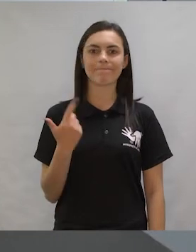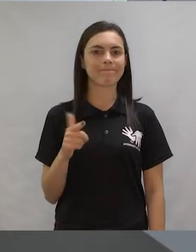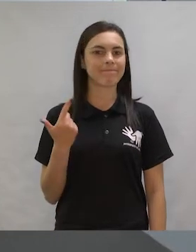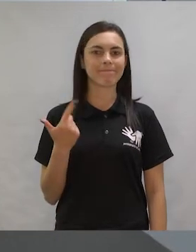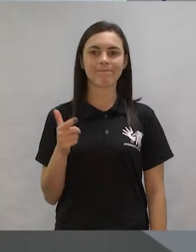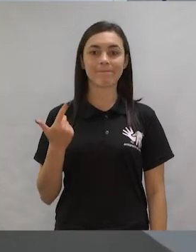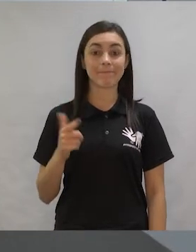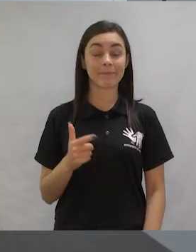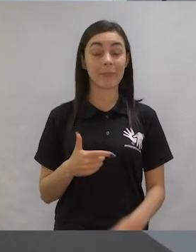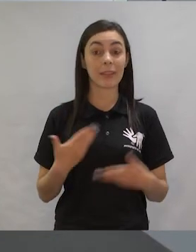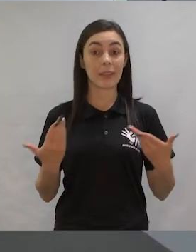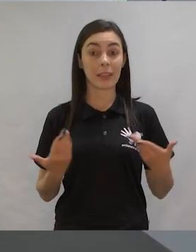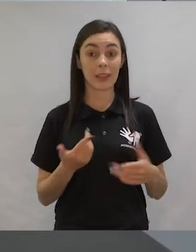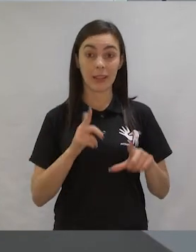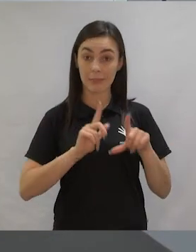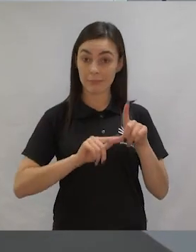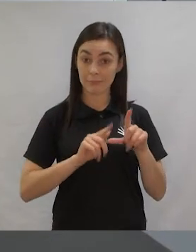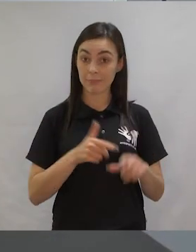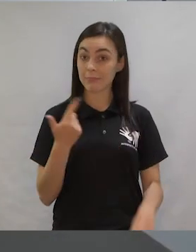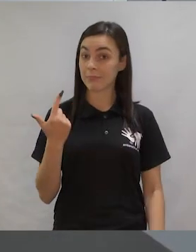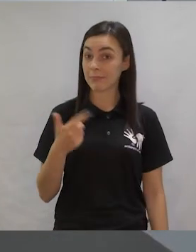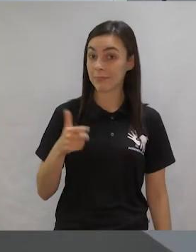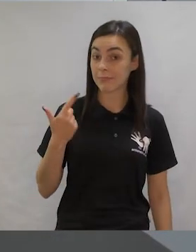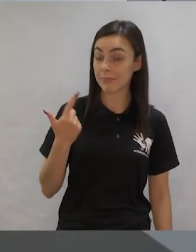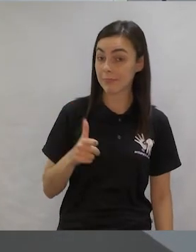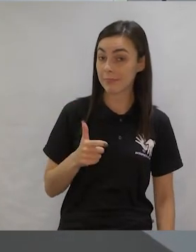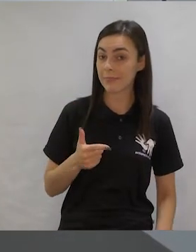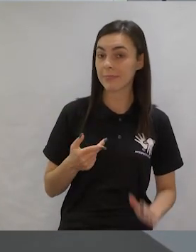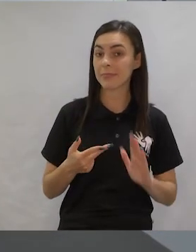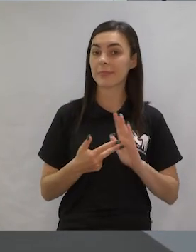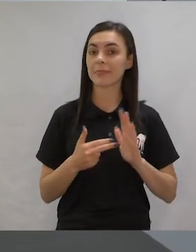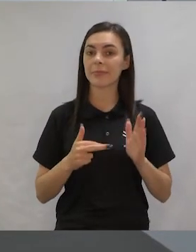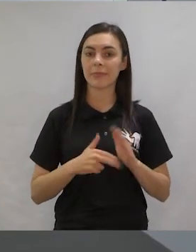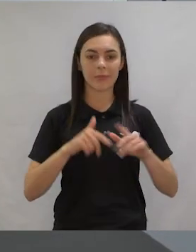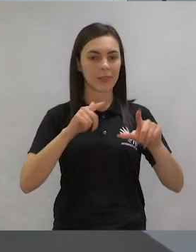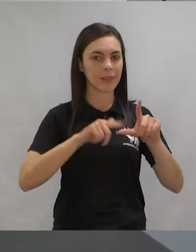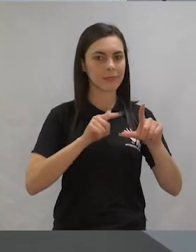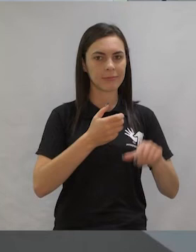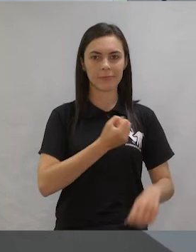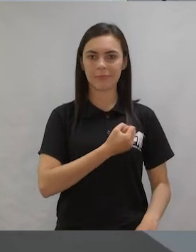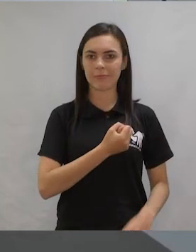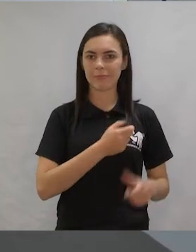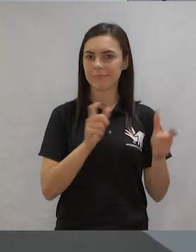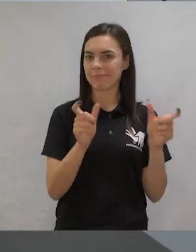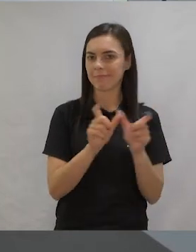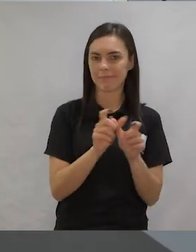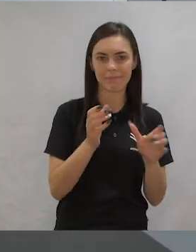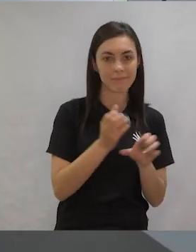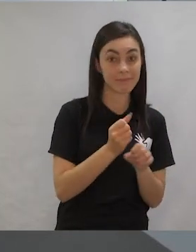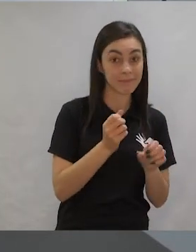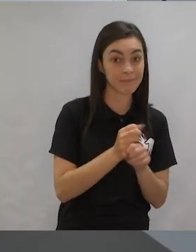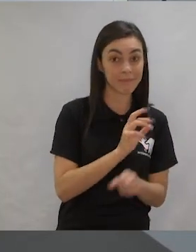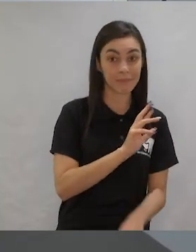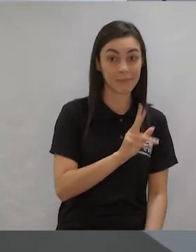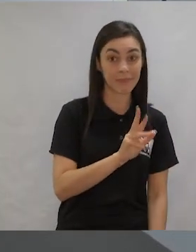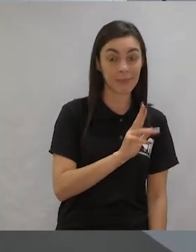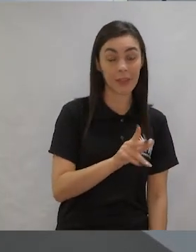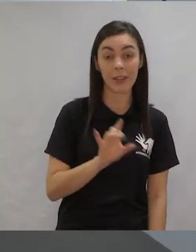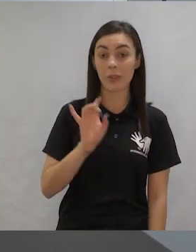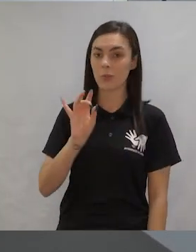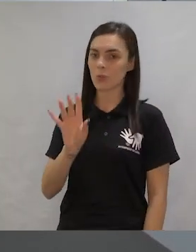Não tenho letras. Então, quando eu não tenho letras, eu não tenho uma expressão algébrica, eu tenho uma expressão